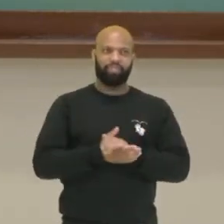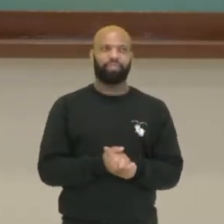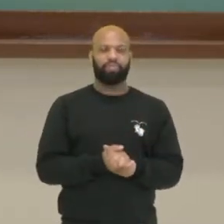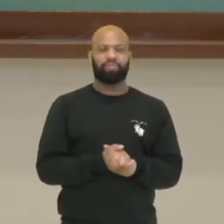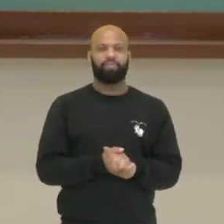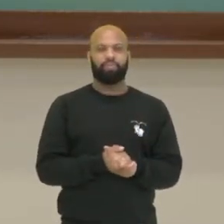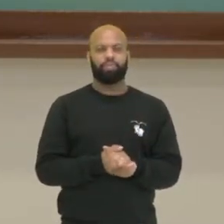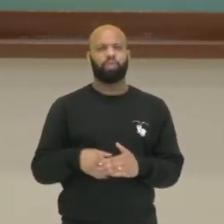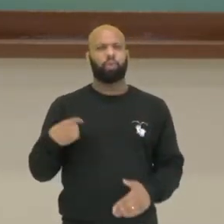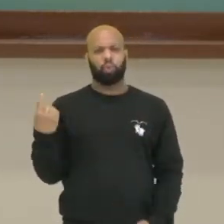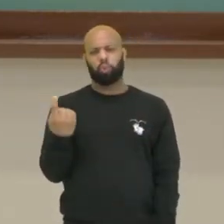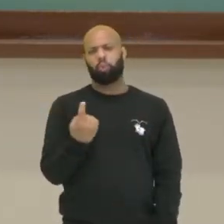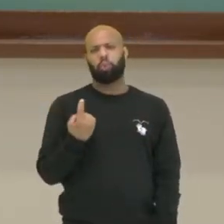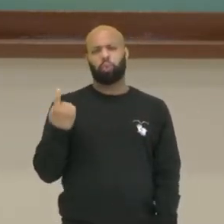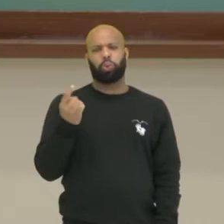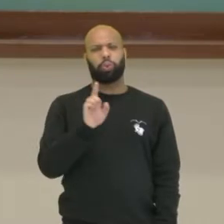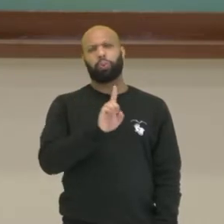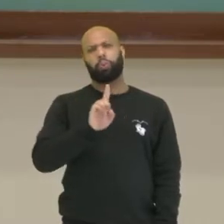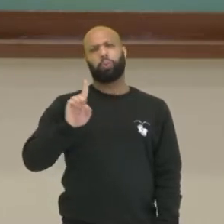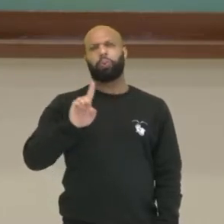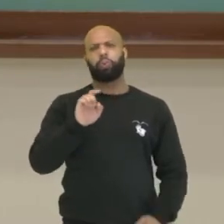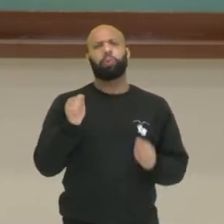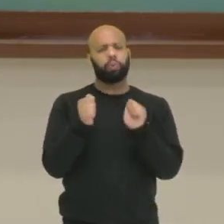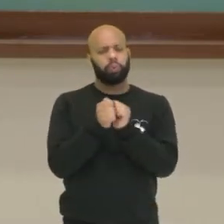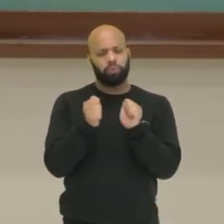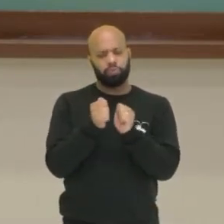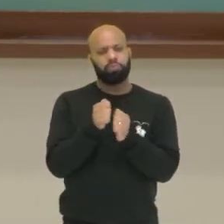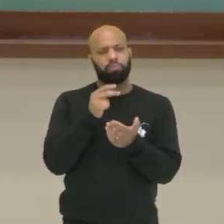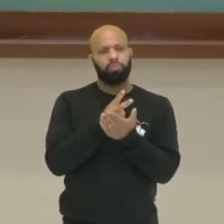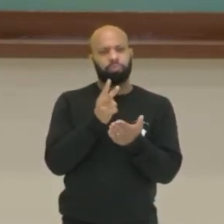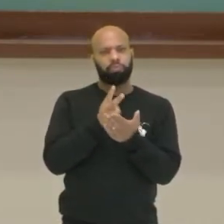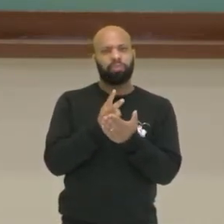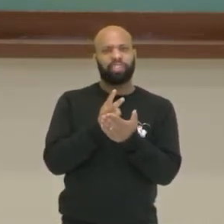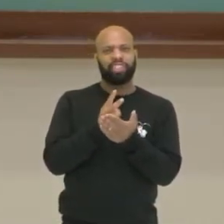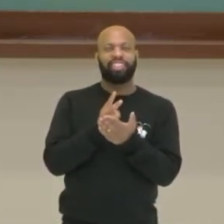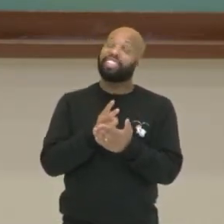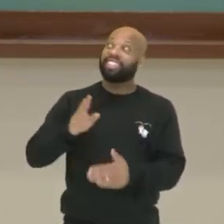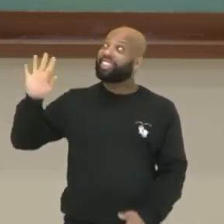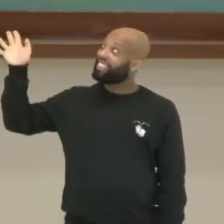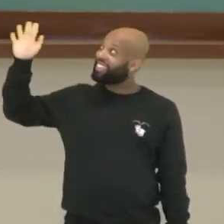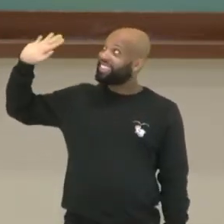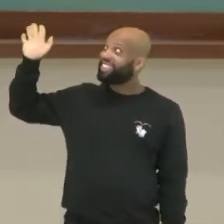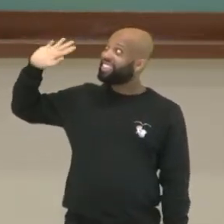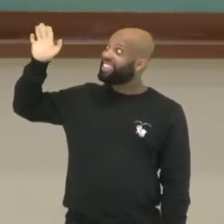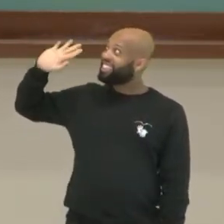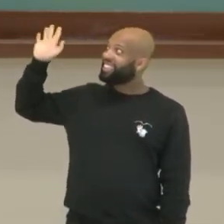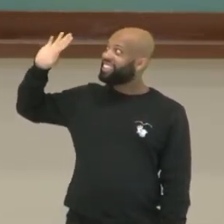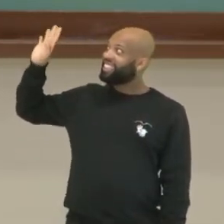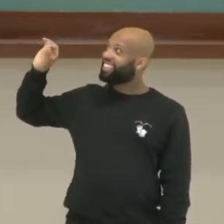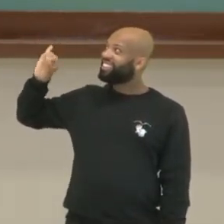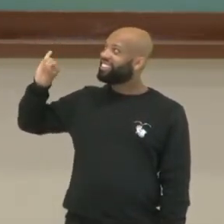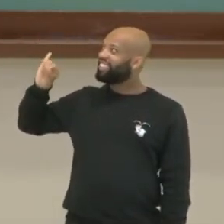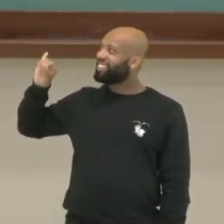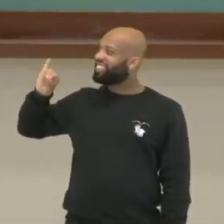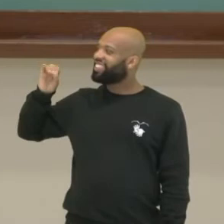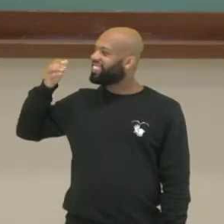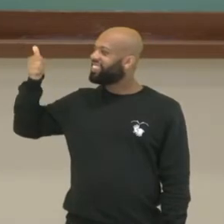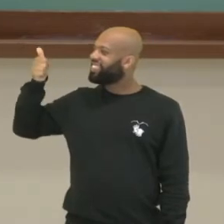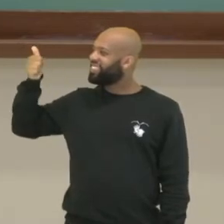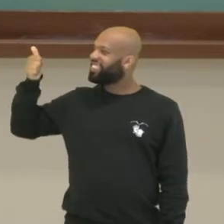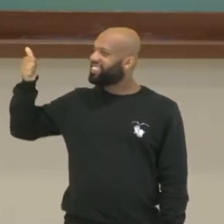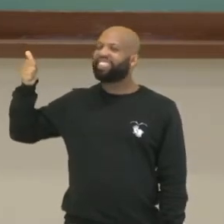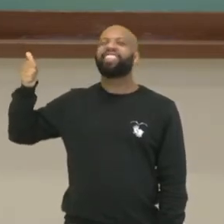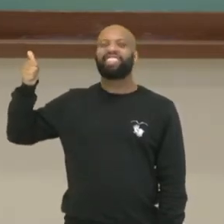E não estou sozinho, como sempre, aqui ao nosso lado, ó. Opa! Salve, Natan! Como é que tá, meu